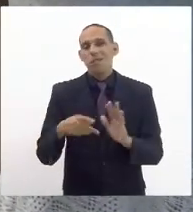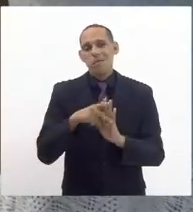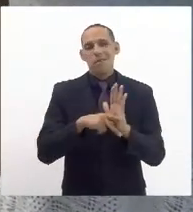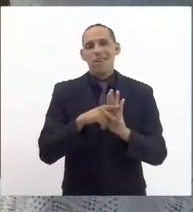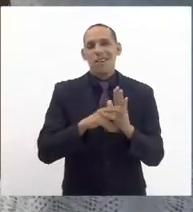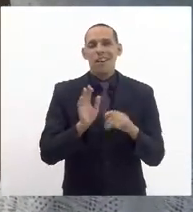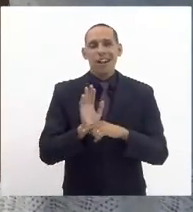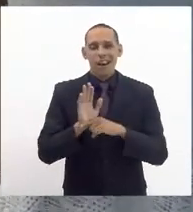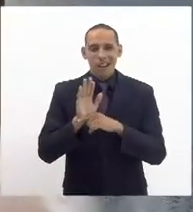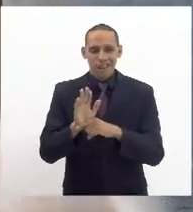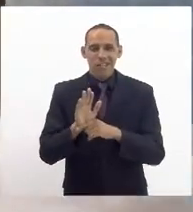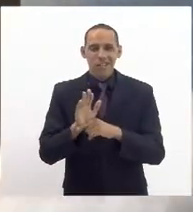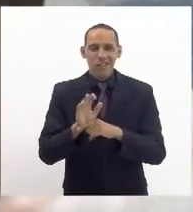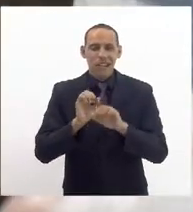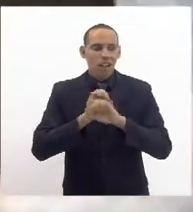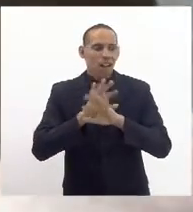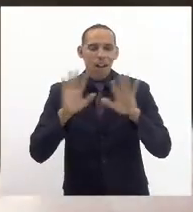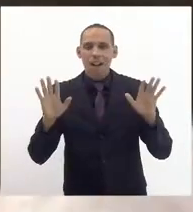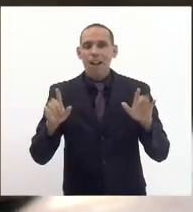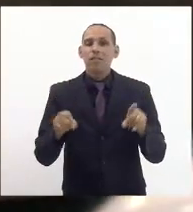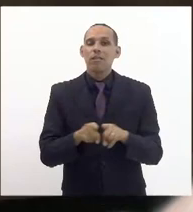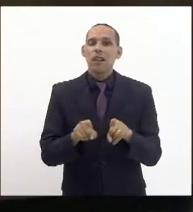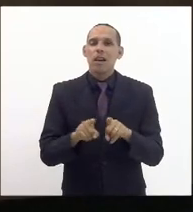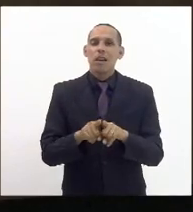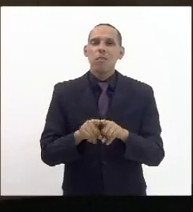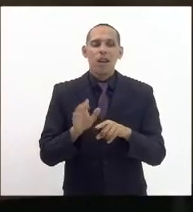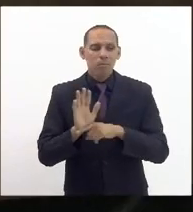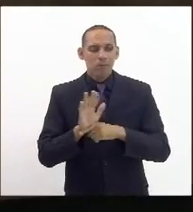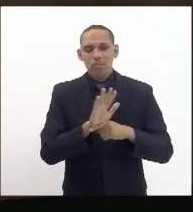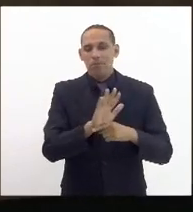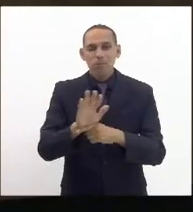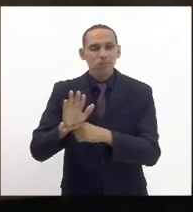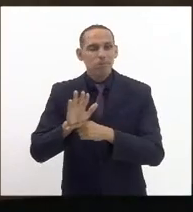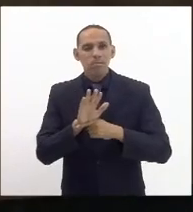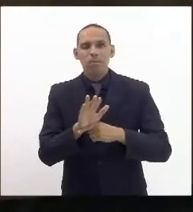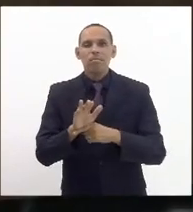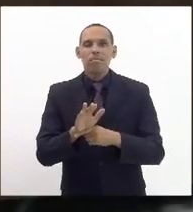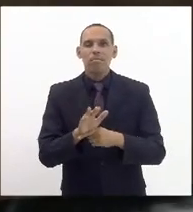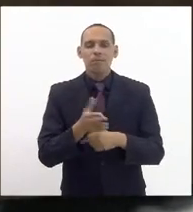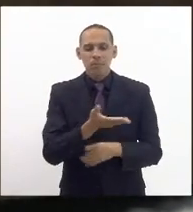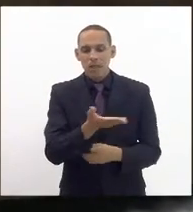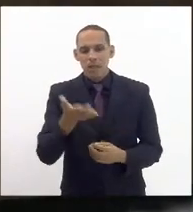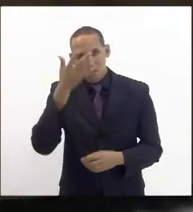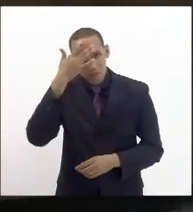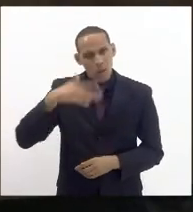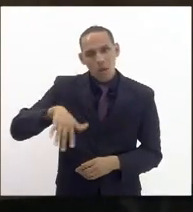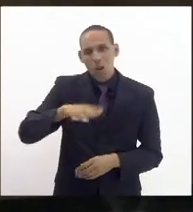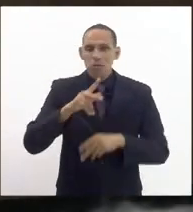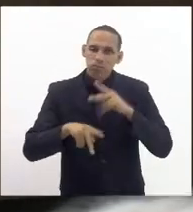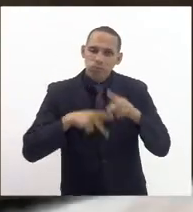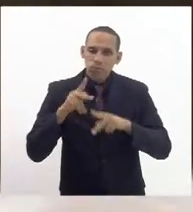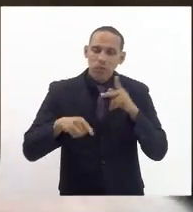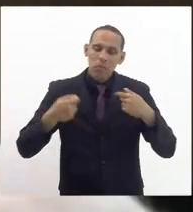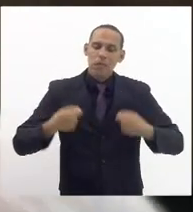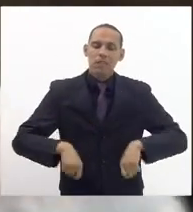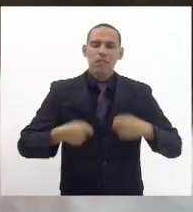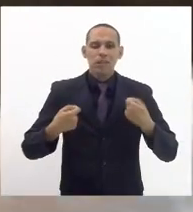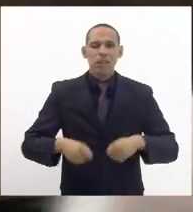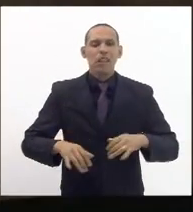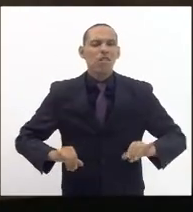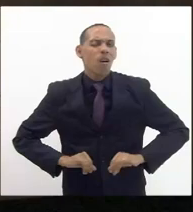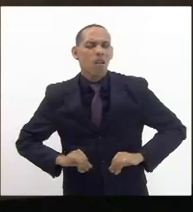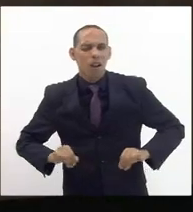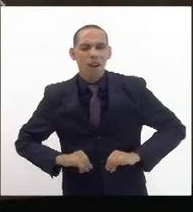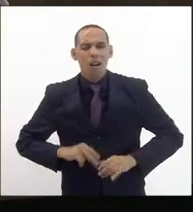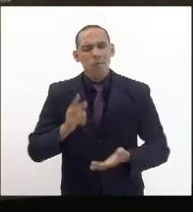visa trazer essa transparência e trazer essa mão amiga para a população que tanto necessita e vem sofrendo nessa saga sem fim